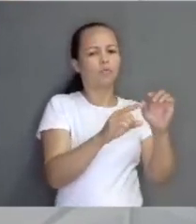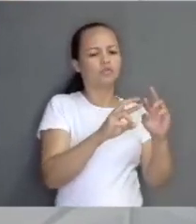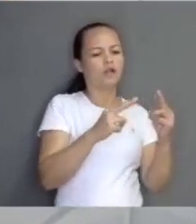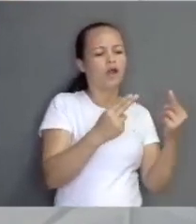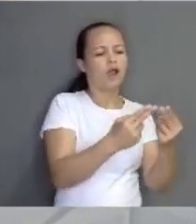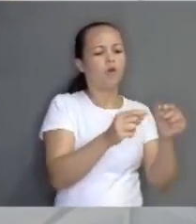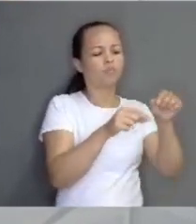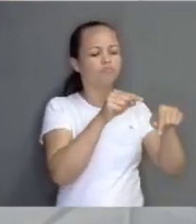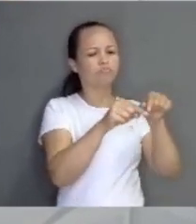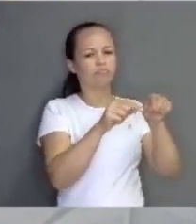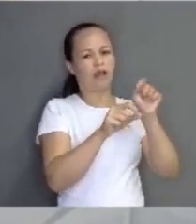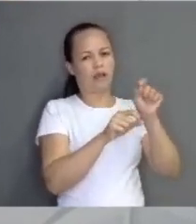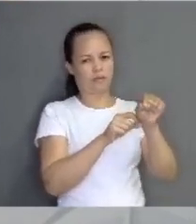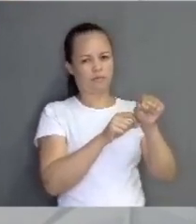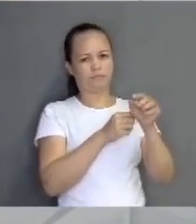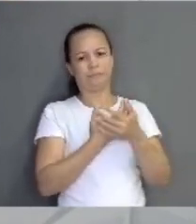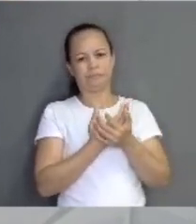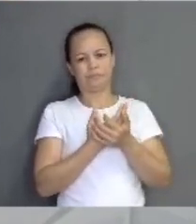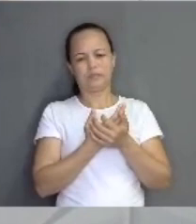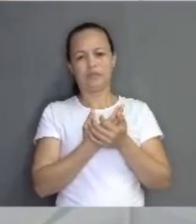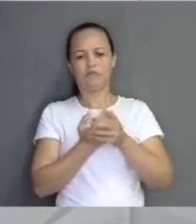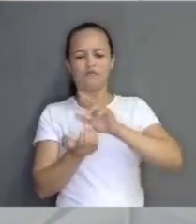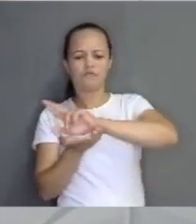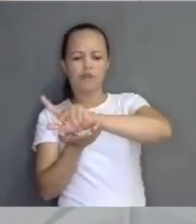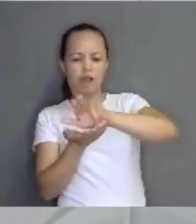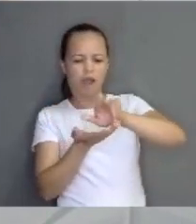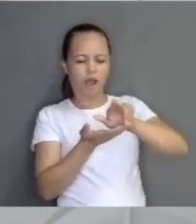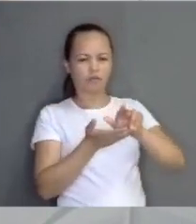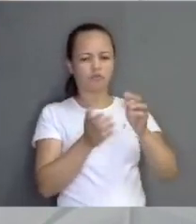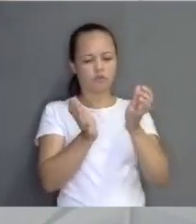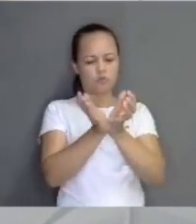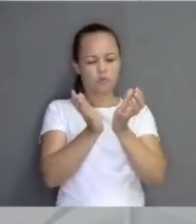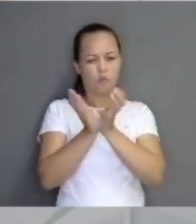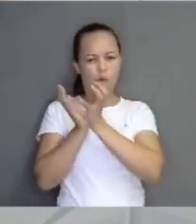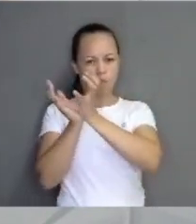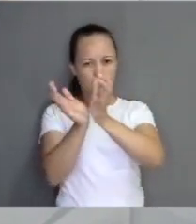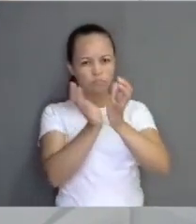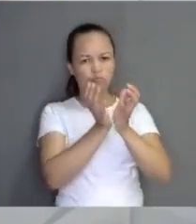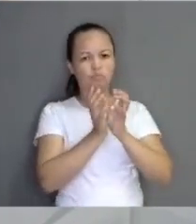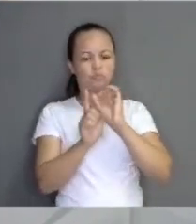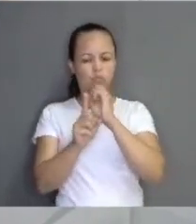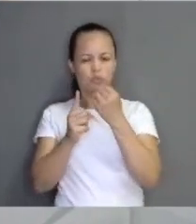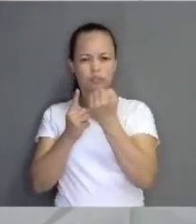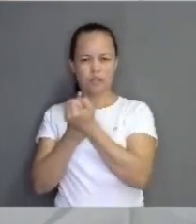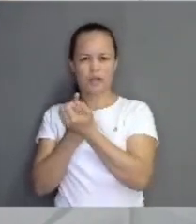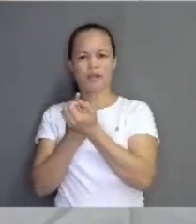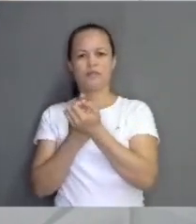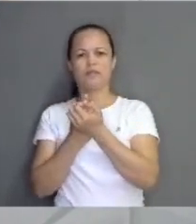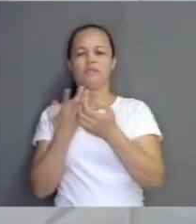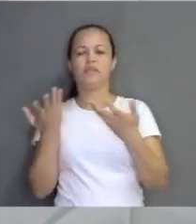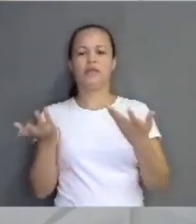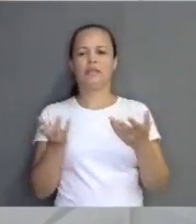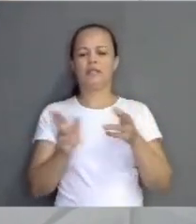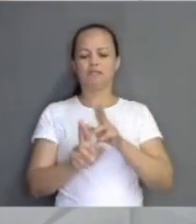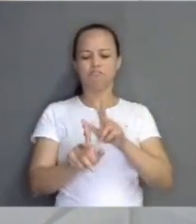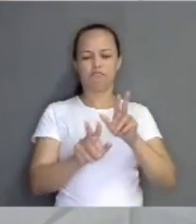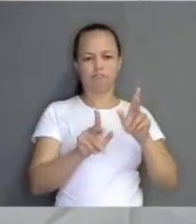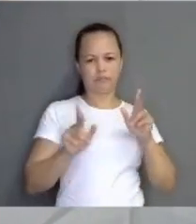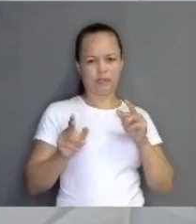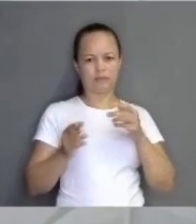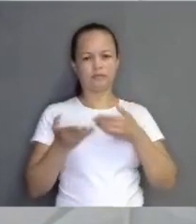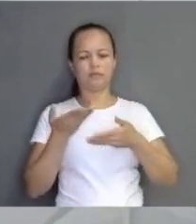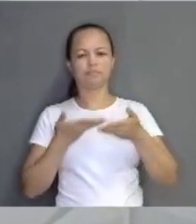Então, existem vários grupos sociais que têm intenções diferentes. Então, grupo social é basicamente isso. É